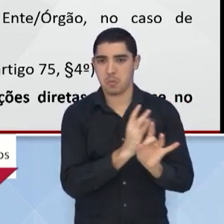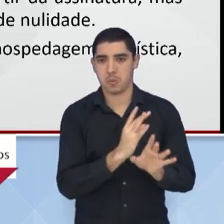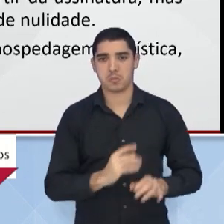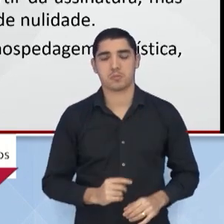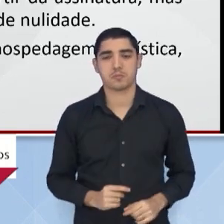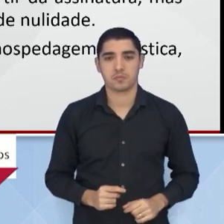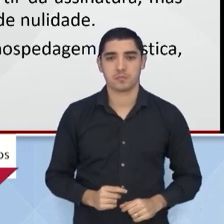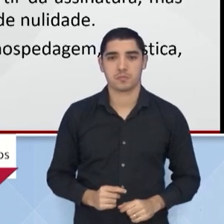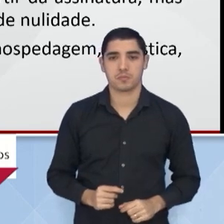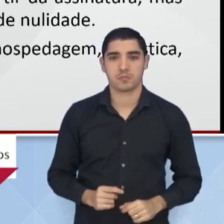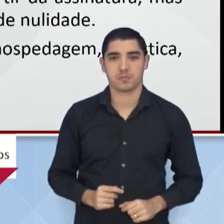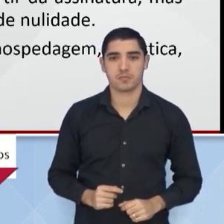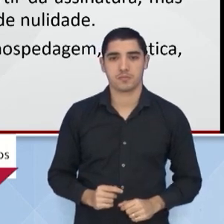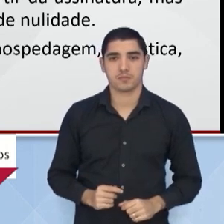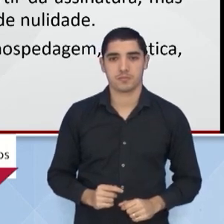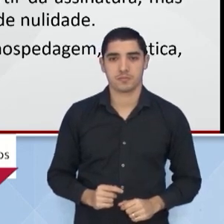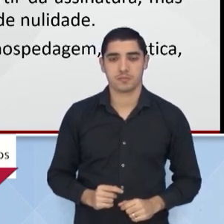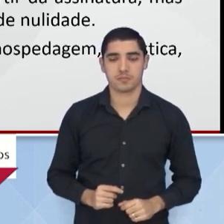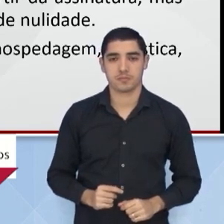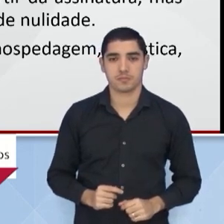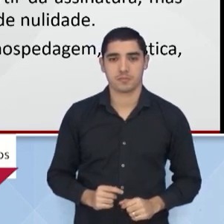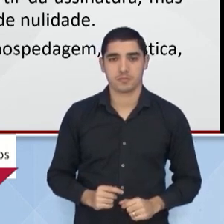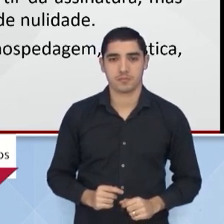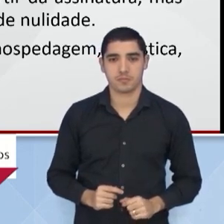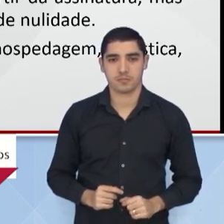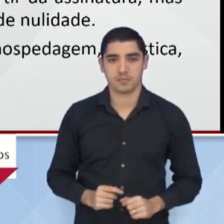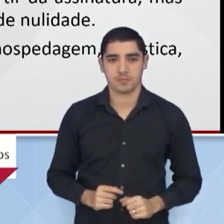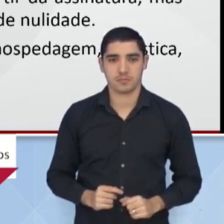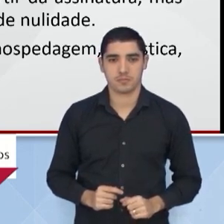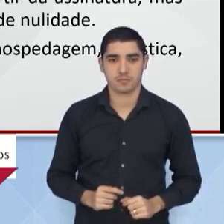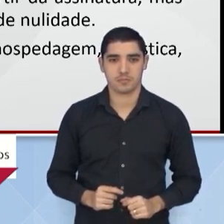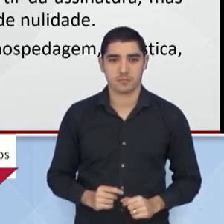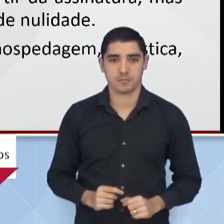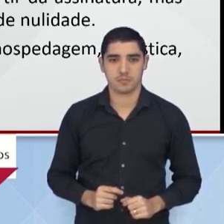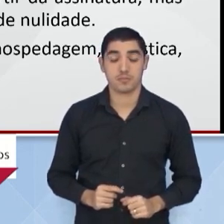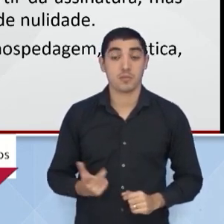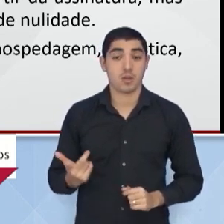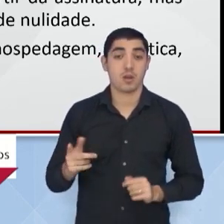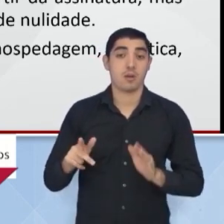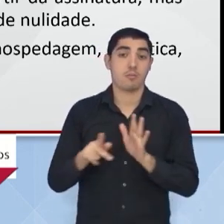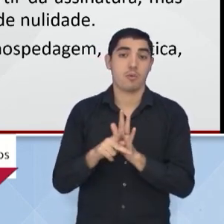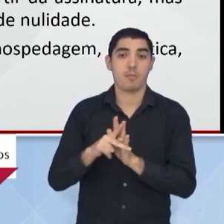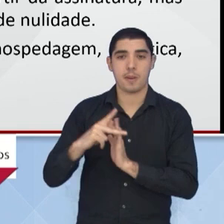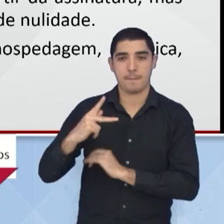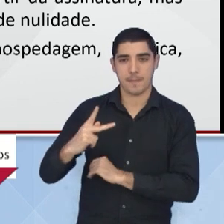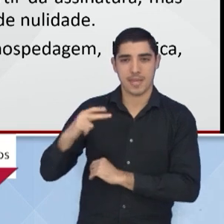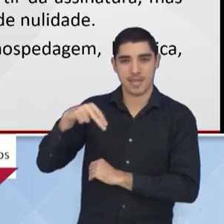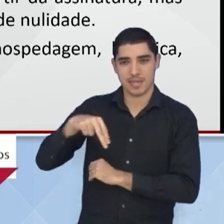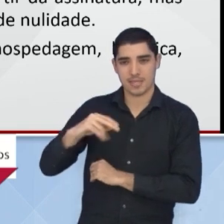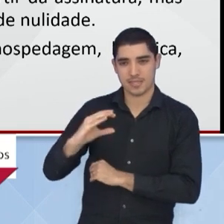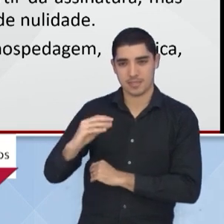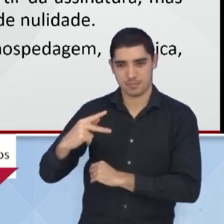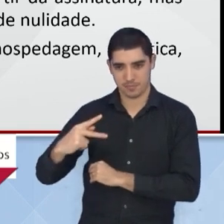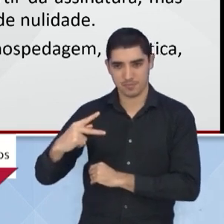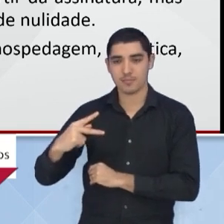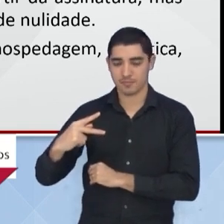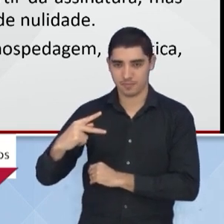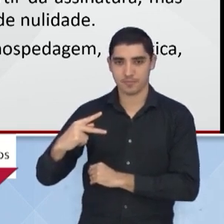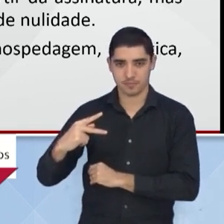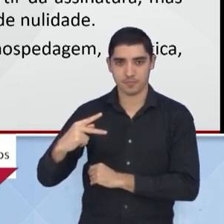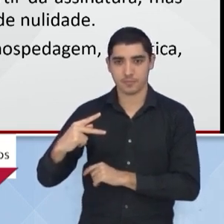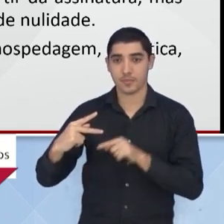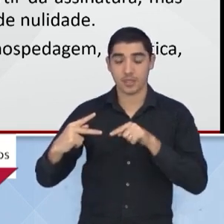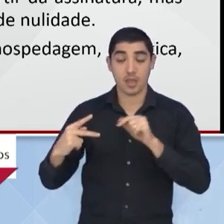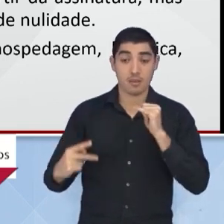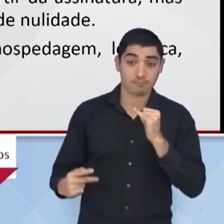plataformas a Eh agora sobre o portal Nacional de contratações públicas né é importante